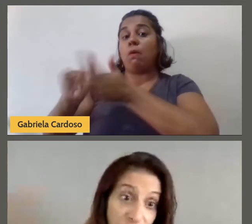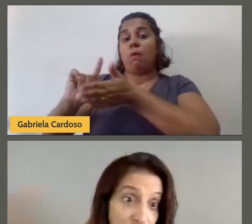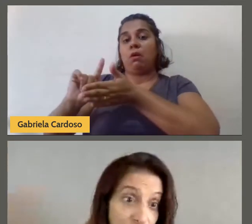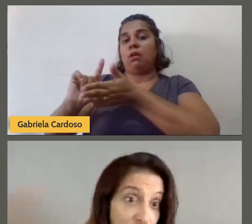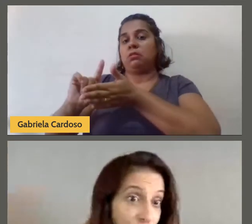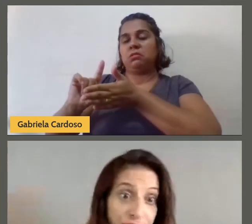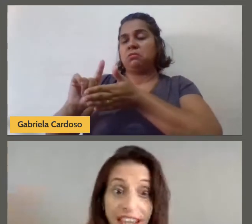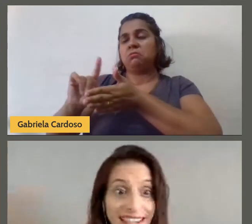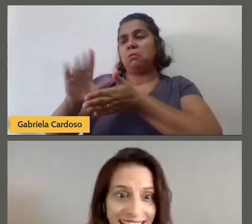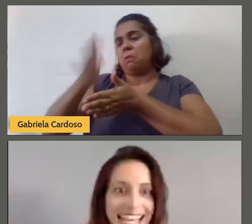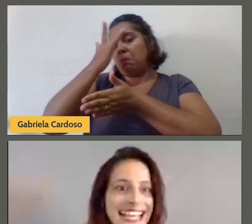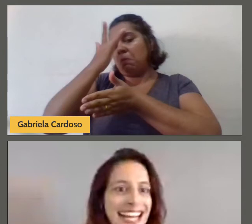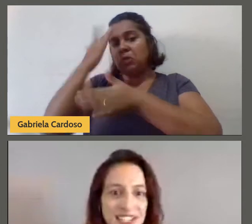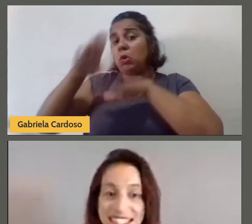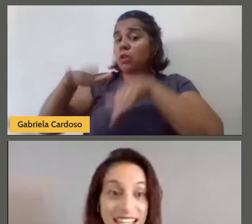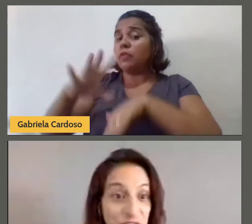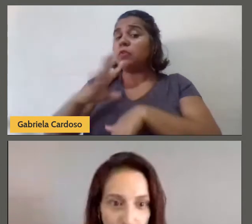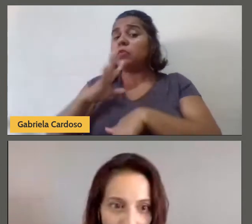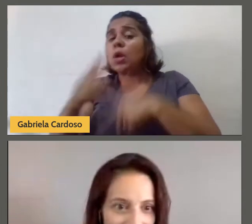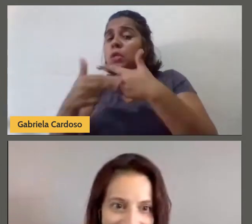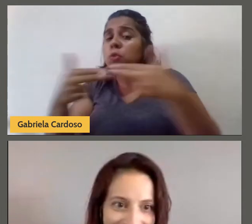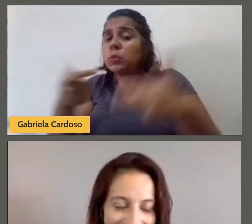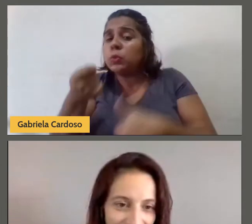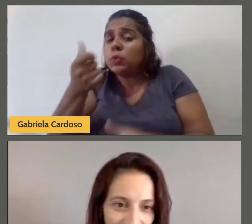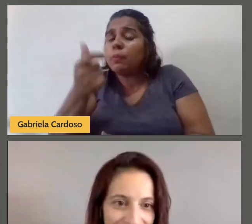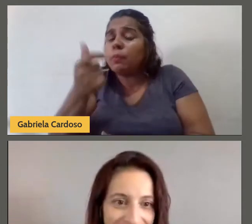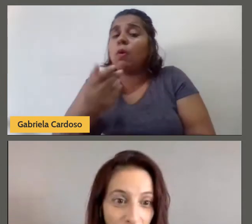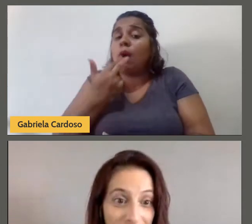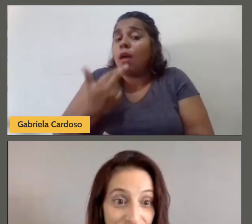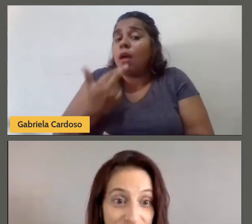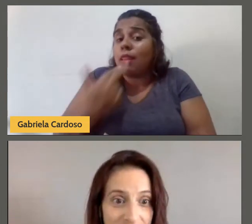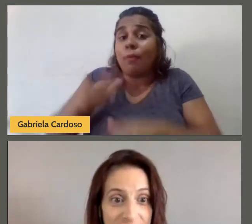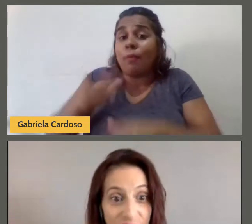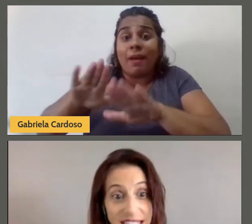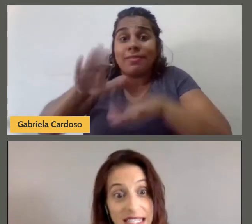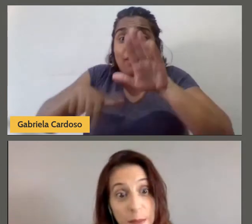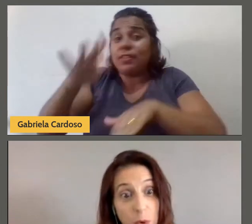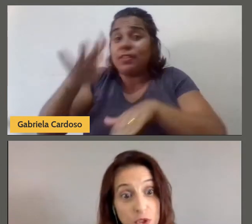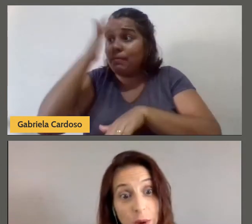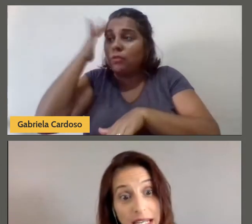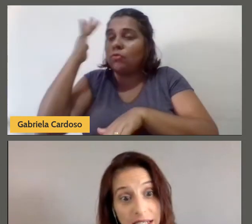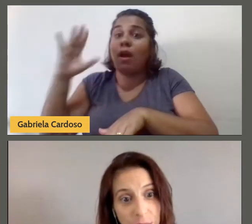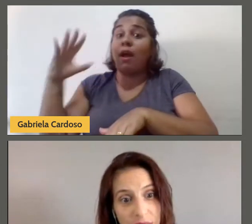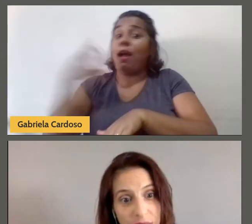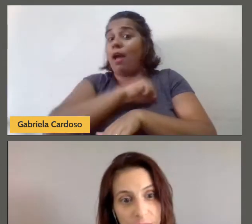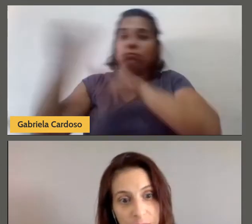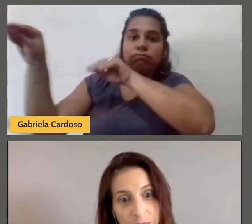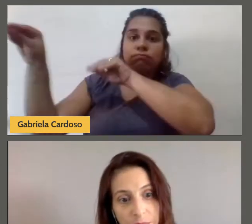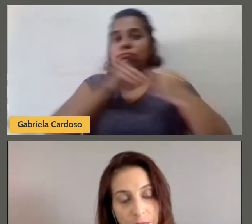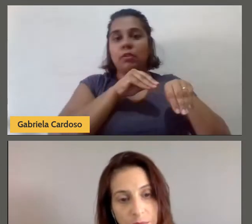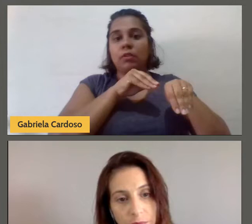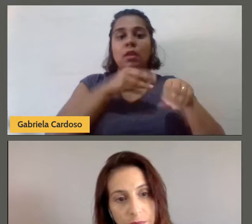muita gente vem, às vezes sem escolha, né? Enfim, como é que vocês fazem essa ponte com a língua?